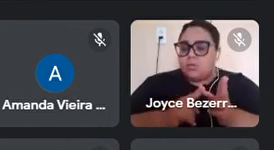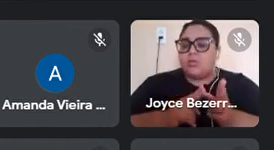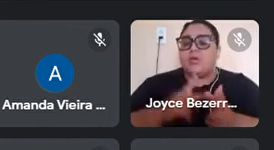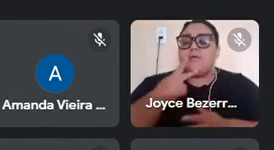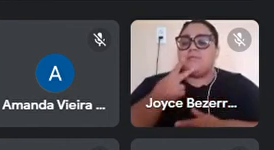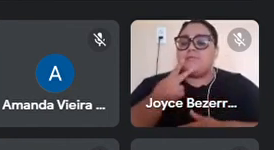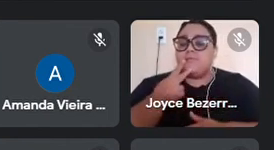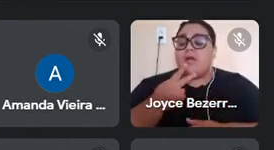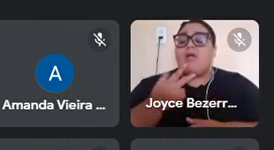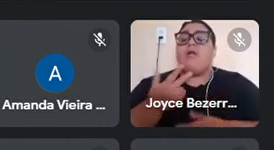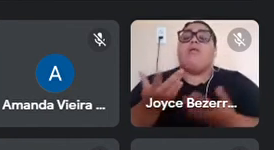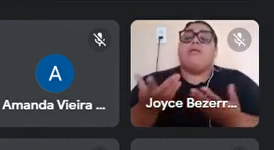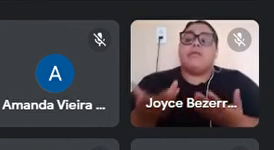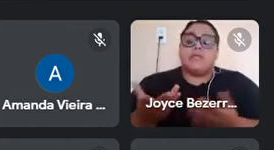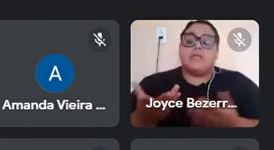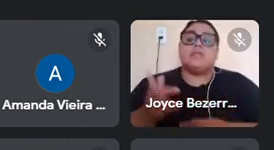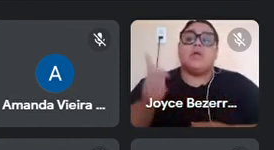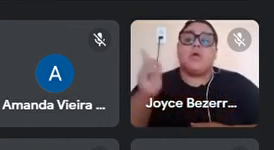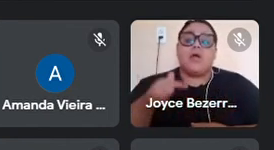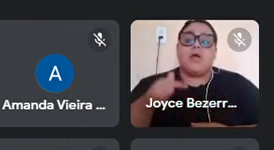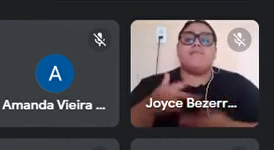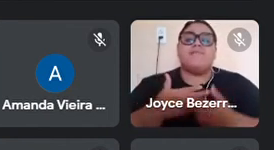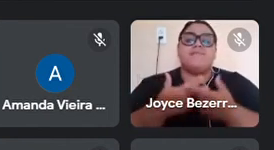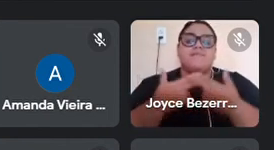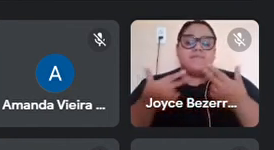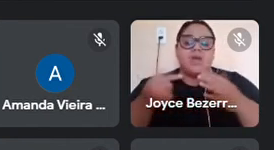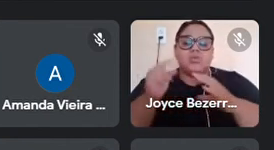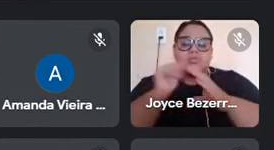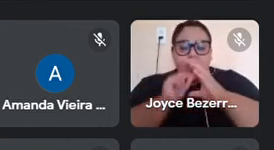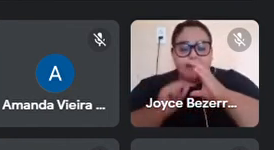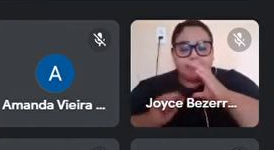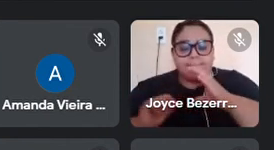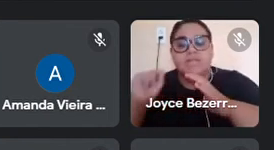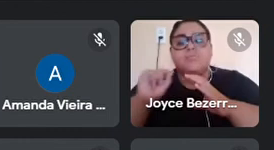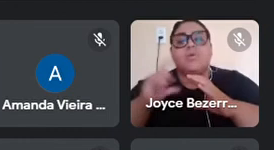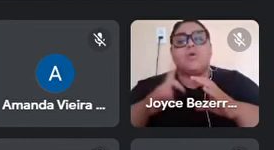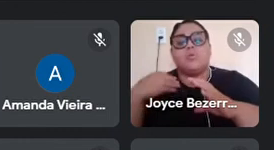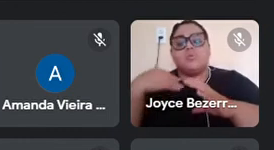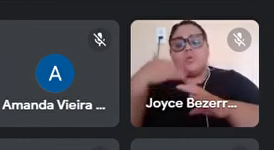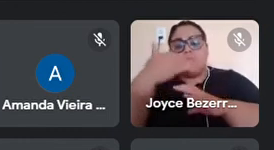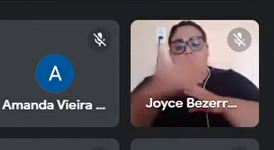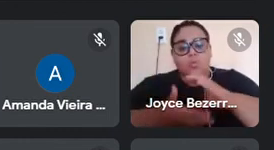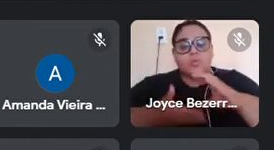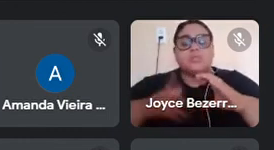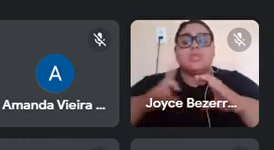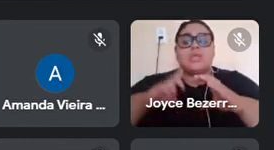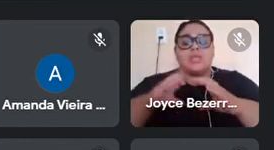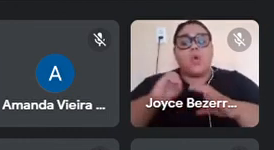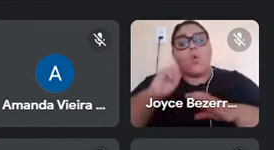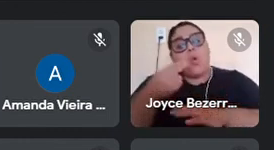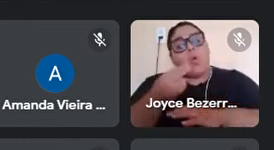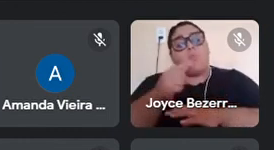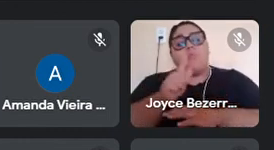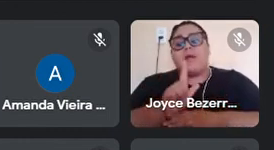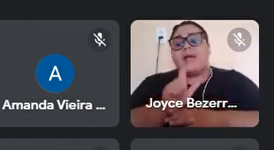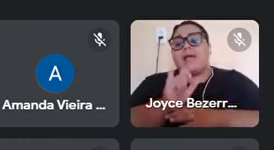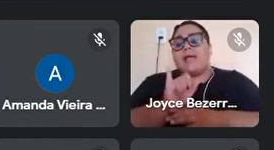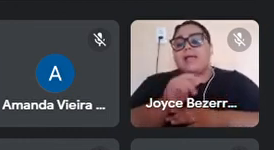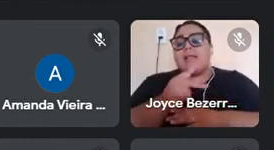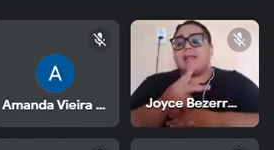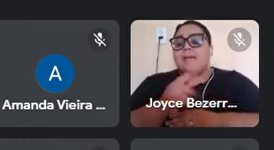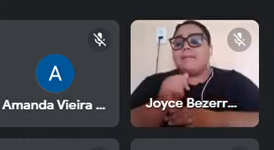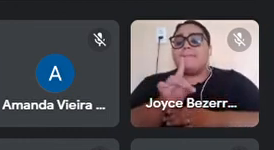essa vacina nada mais é do que vários epítopos, né, envoltos por uma matriz ou por lipídios. Então,